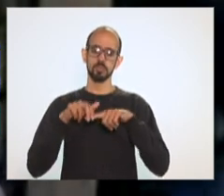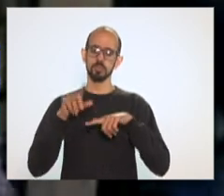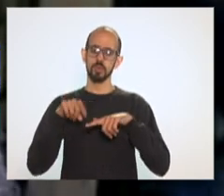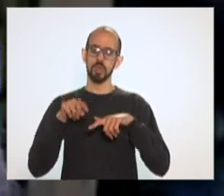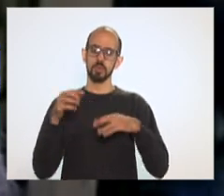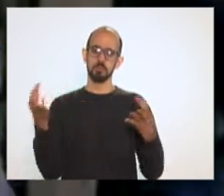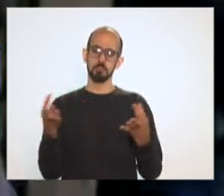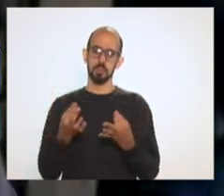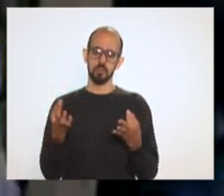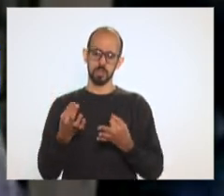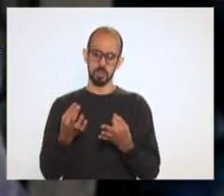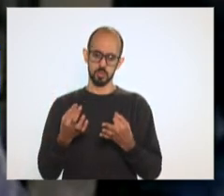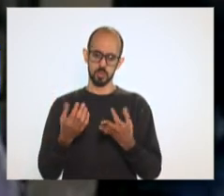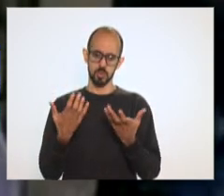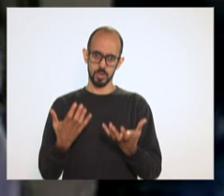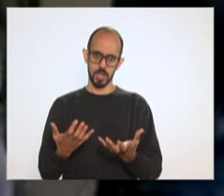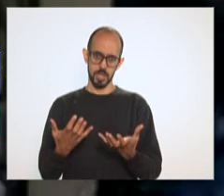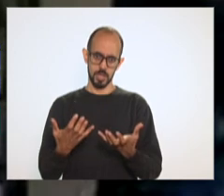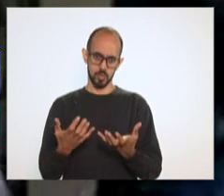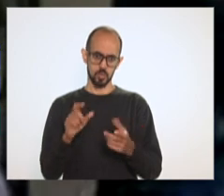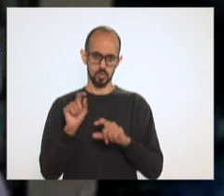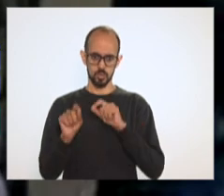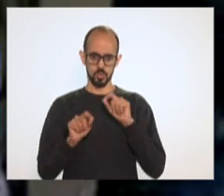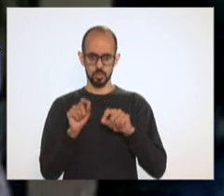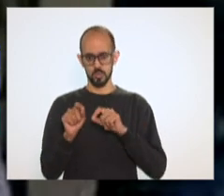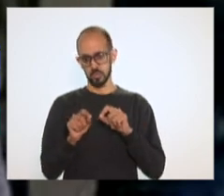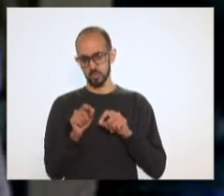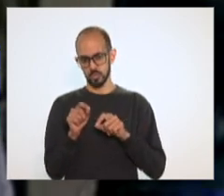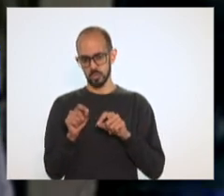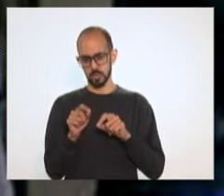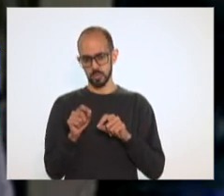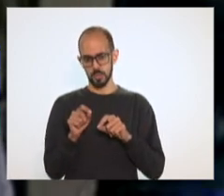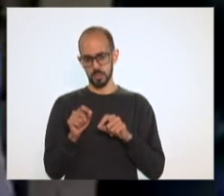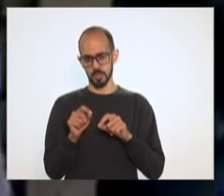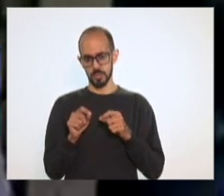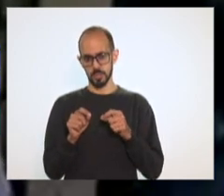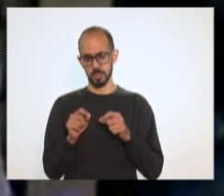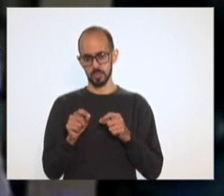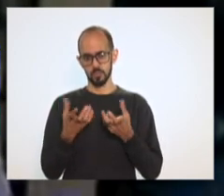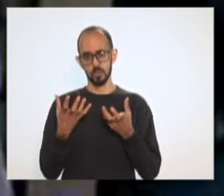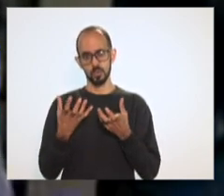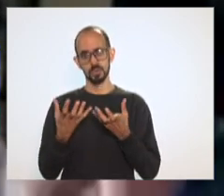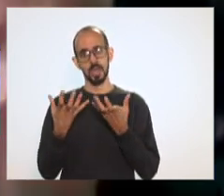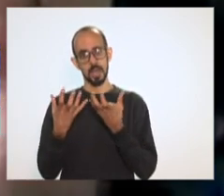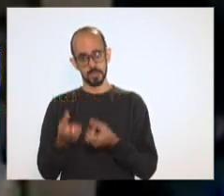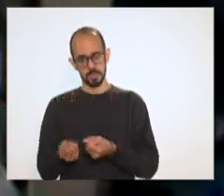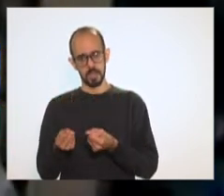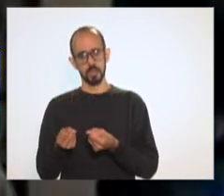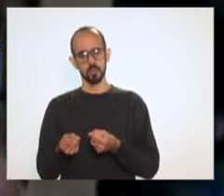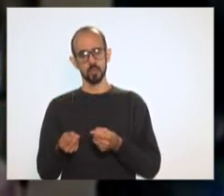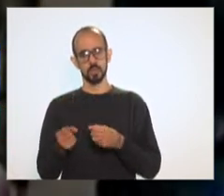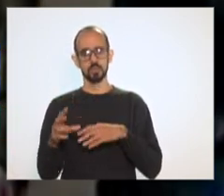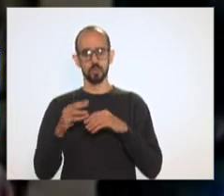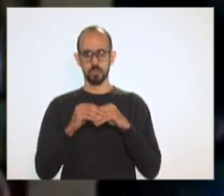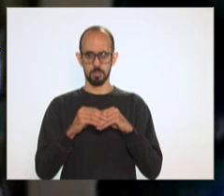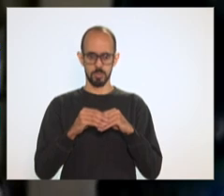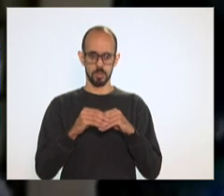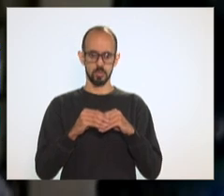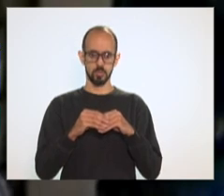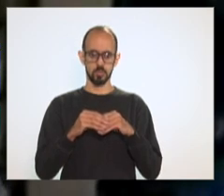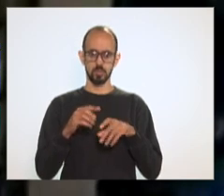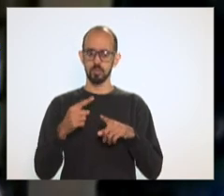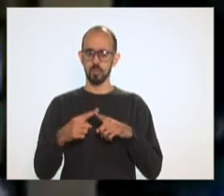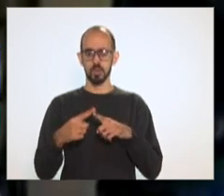então eu gostaria exatamente que fosse acolhida essa emenda porque não